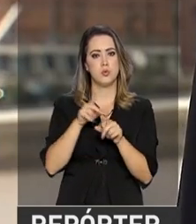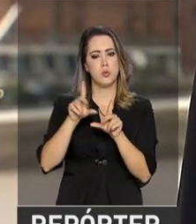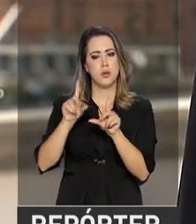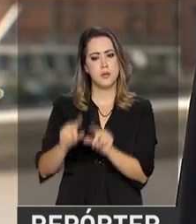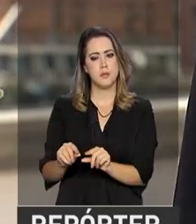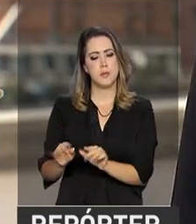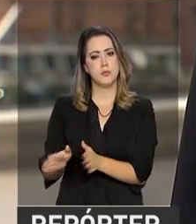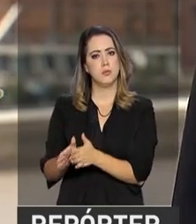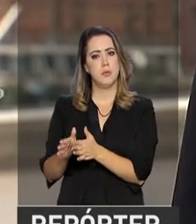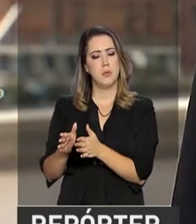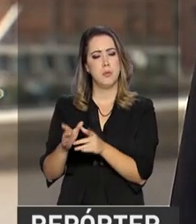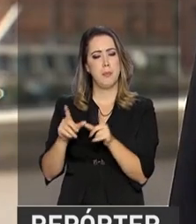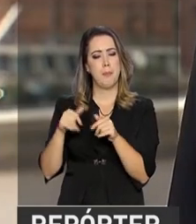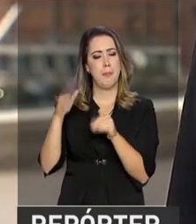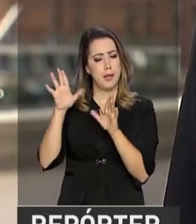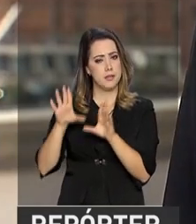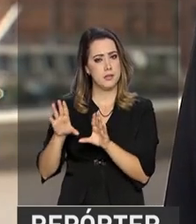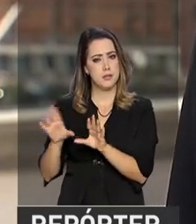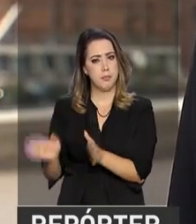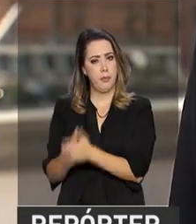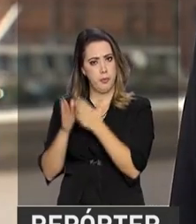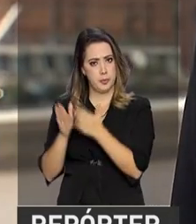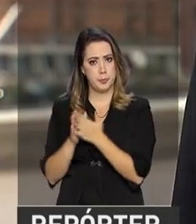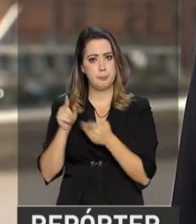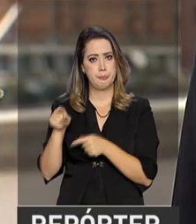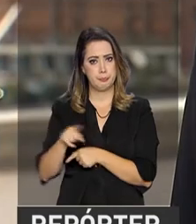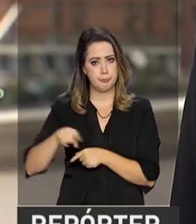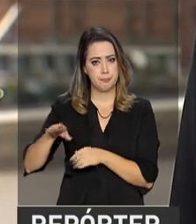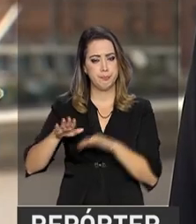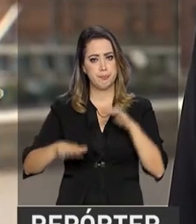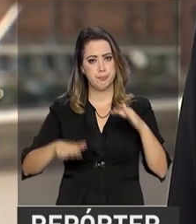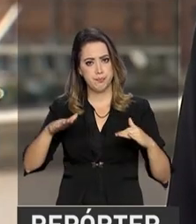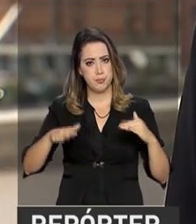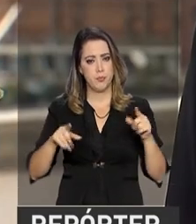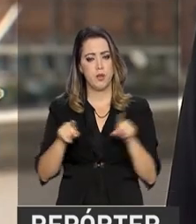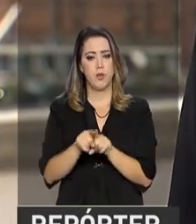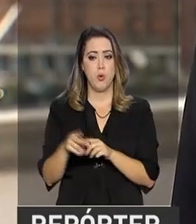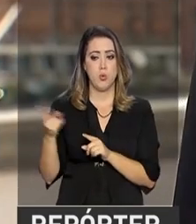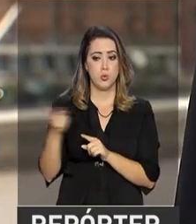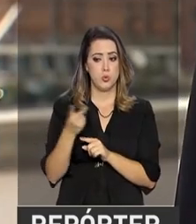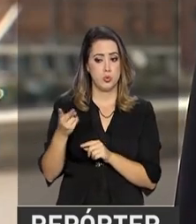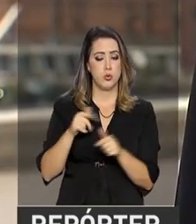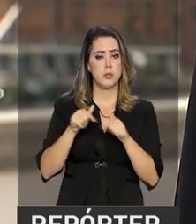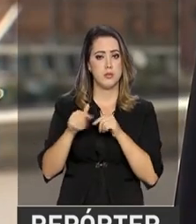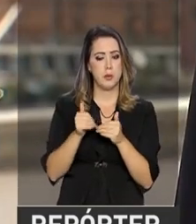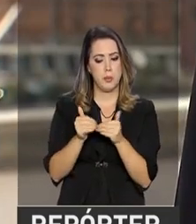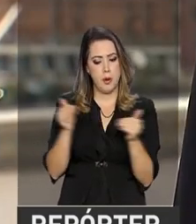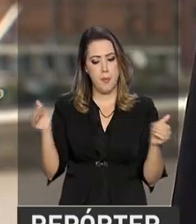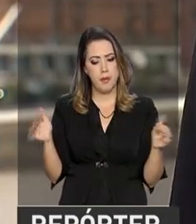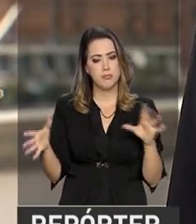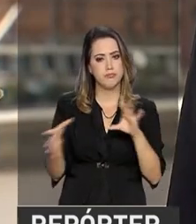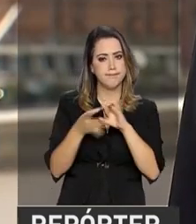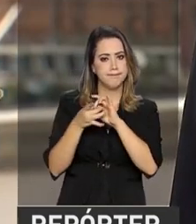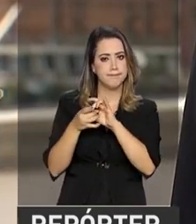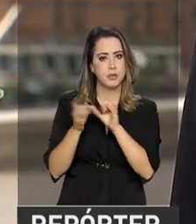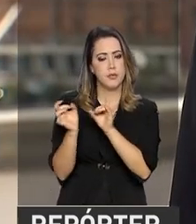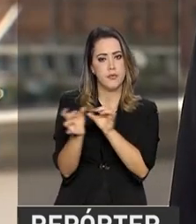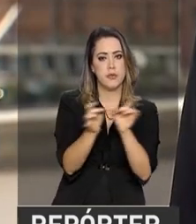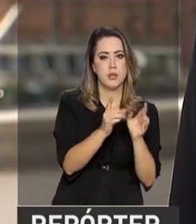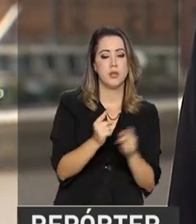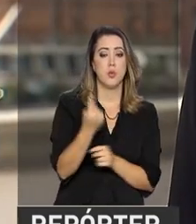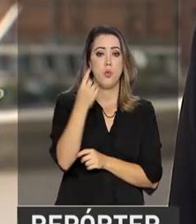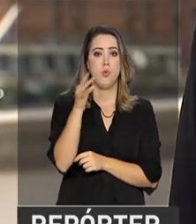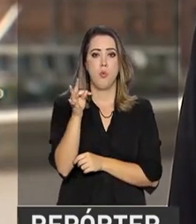desenvolvidos a expectativa é que estas duas iniciativas ampliam comércio internacional em um